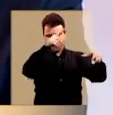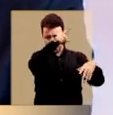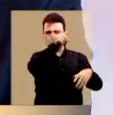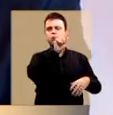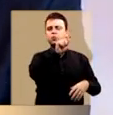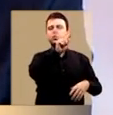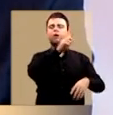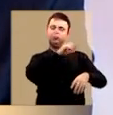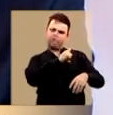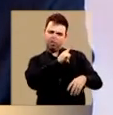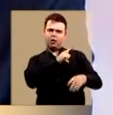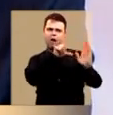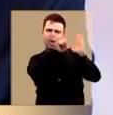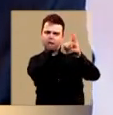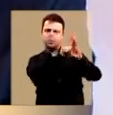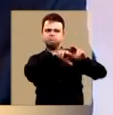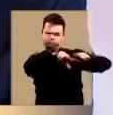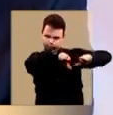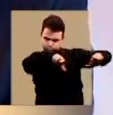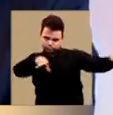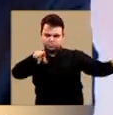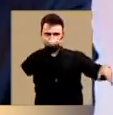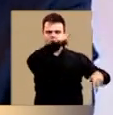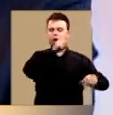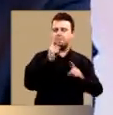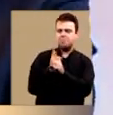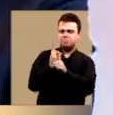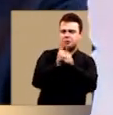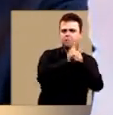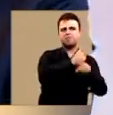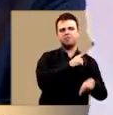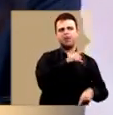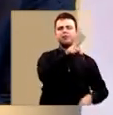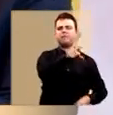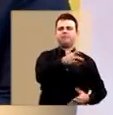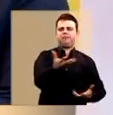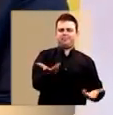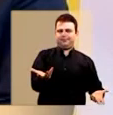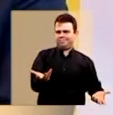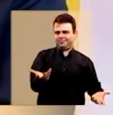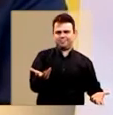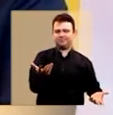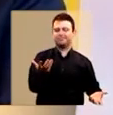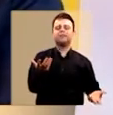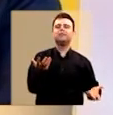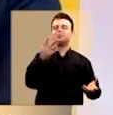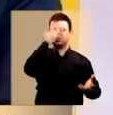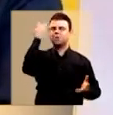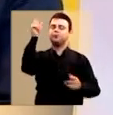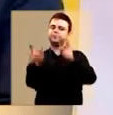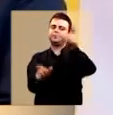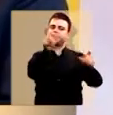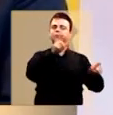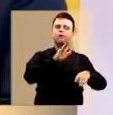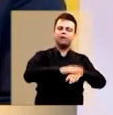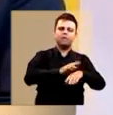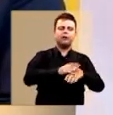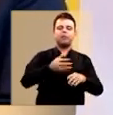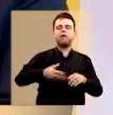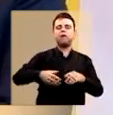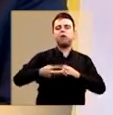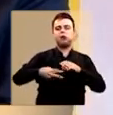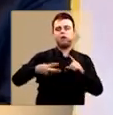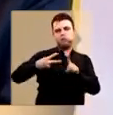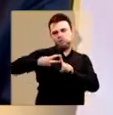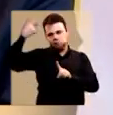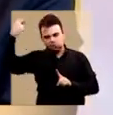para captar esse tipo de população. Né? Daí a dificuldade entre crimes contra o patrimônio, furto, roubo,